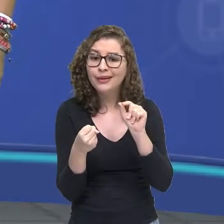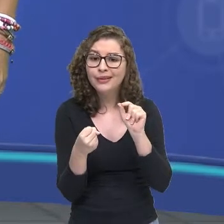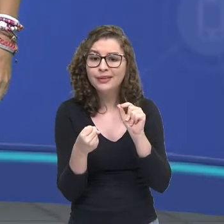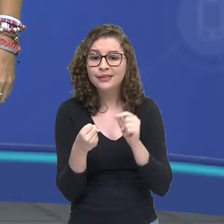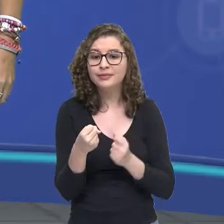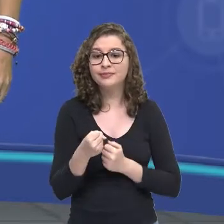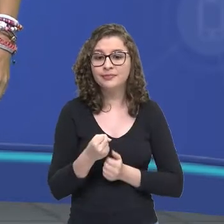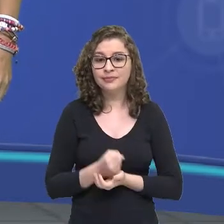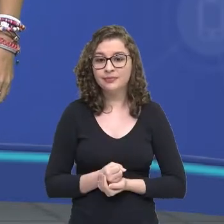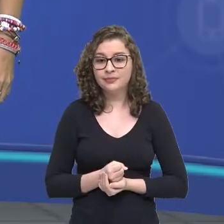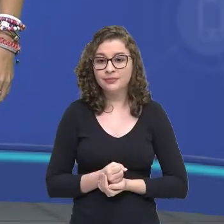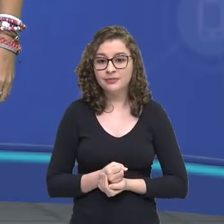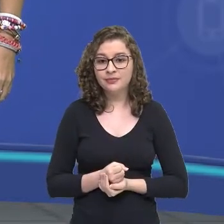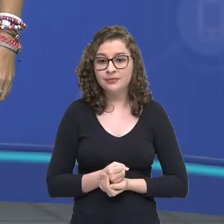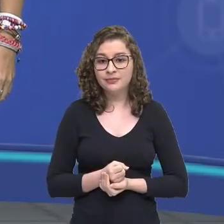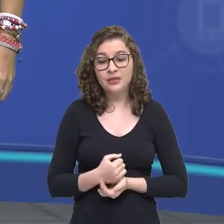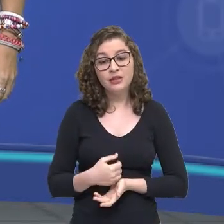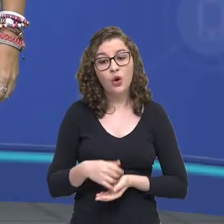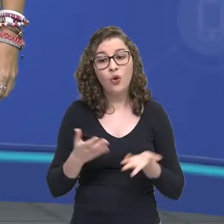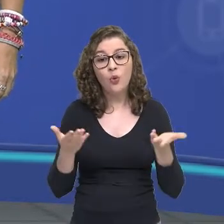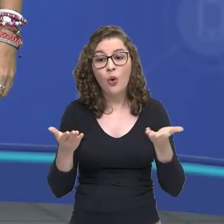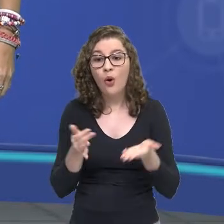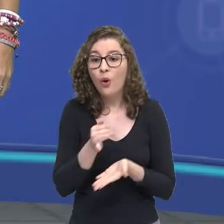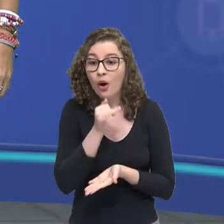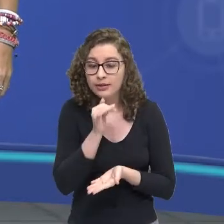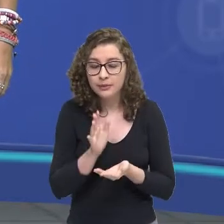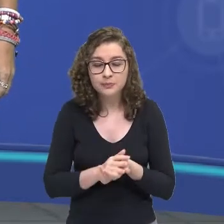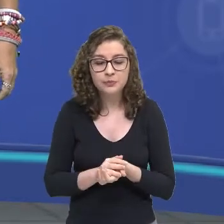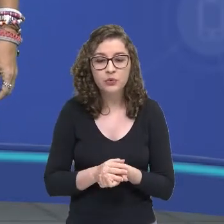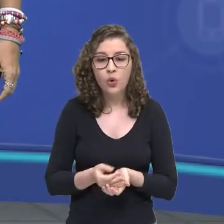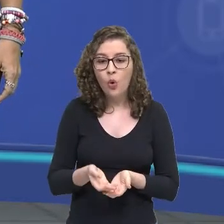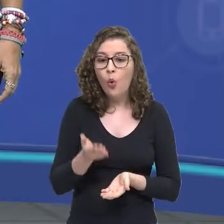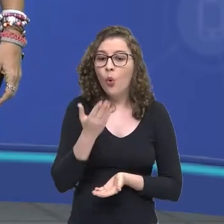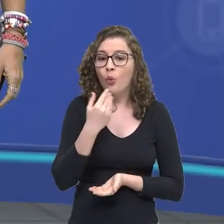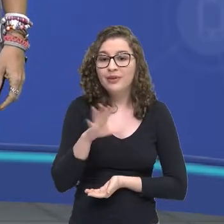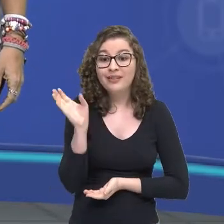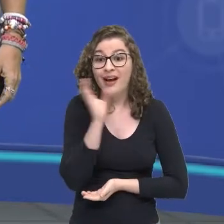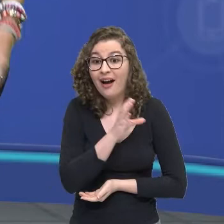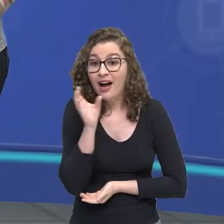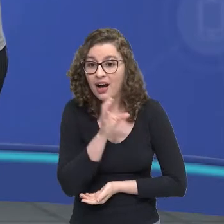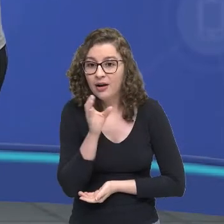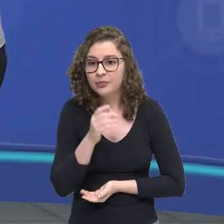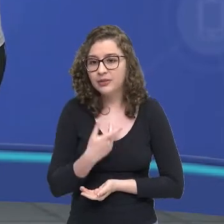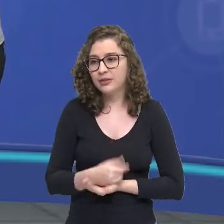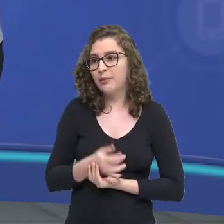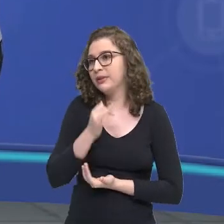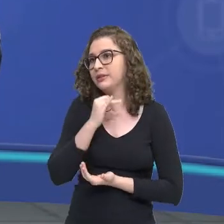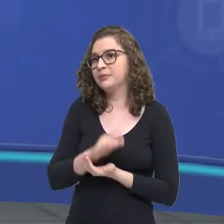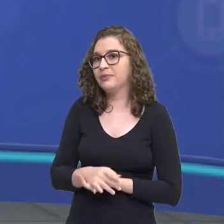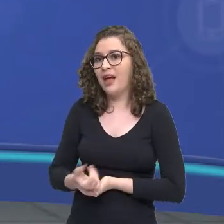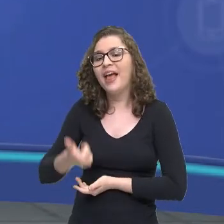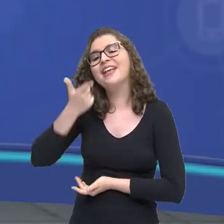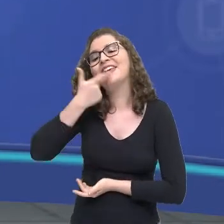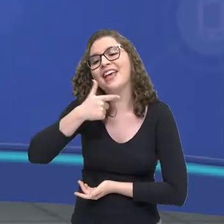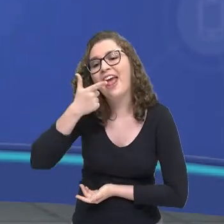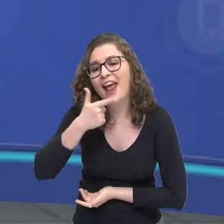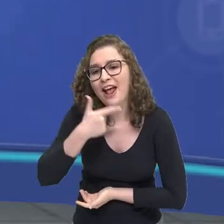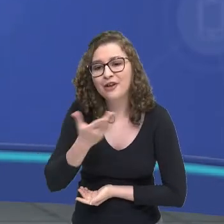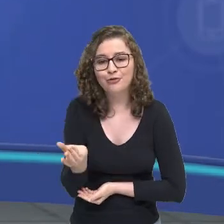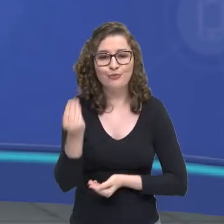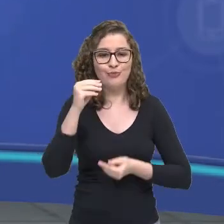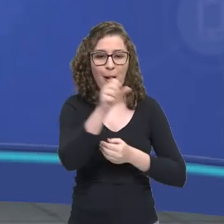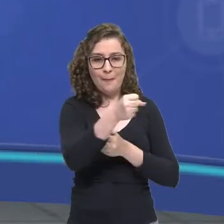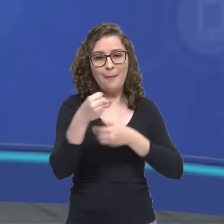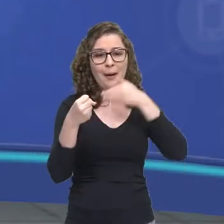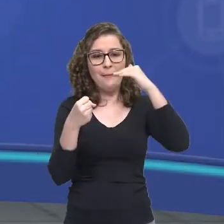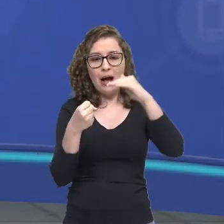alimentos menos perecíveis na porta, tá, gente? Nada de queijos ou coisas do